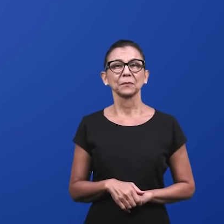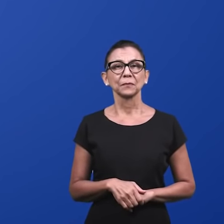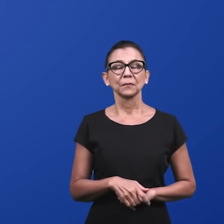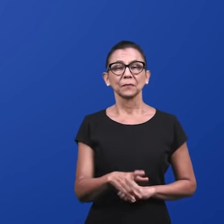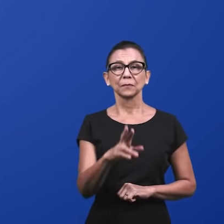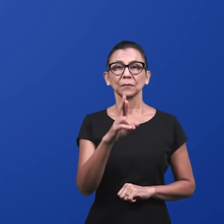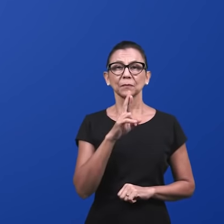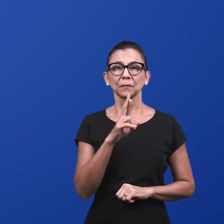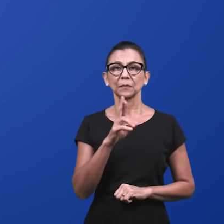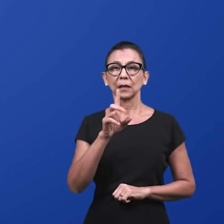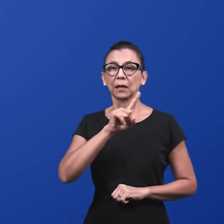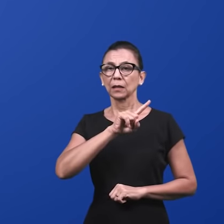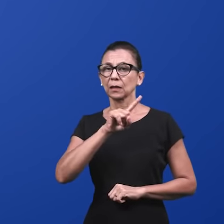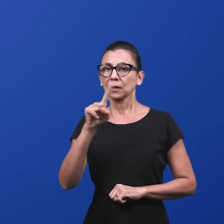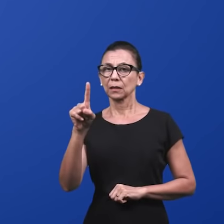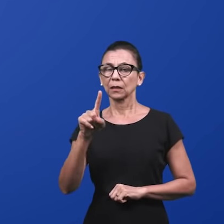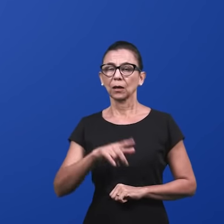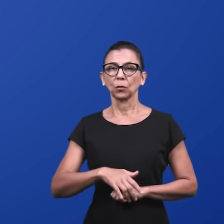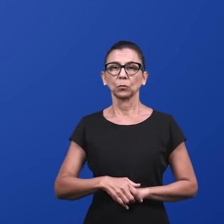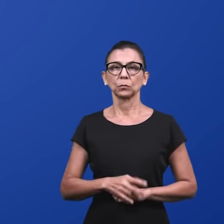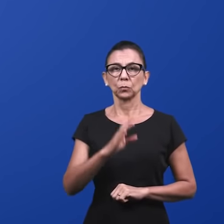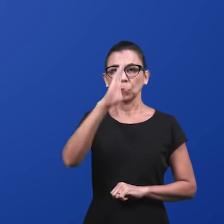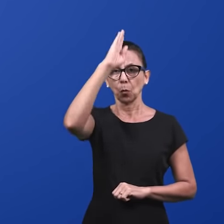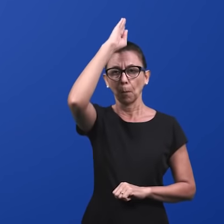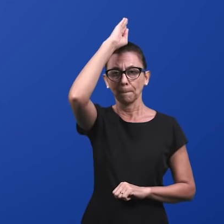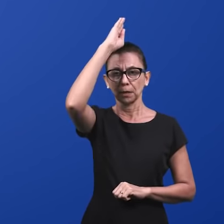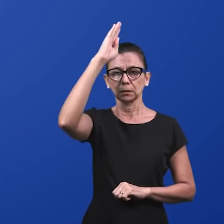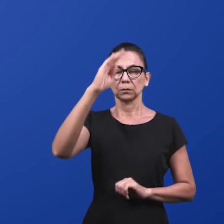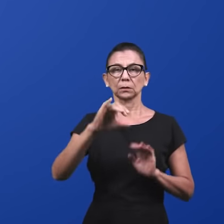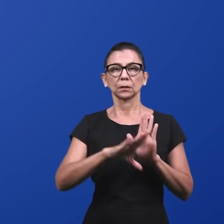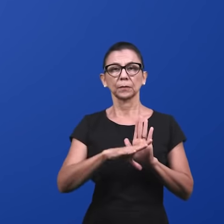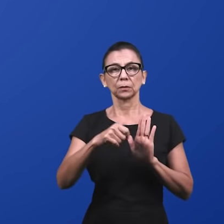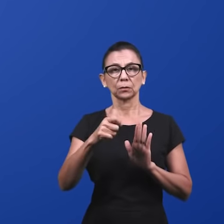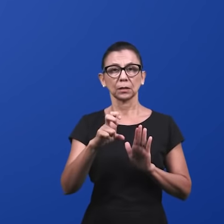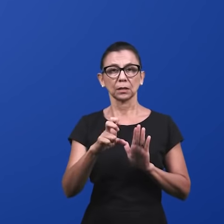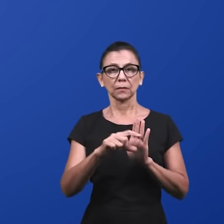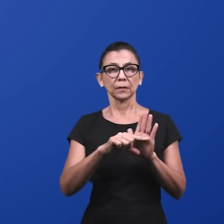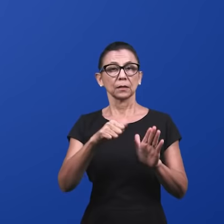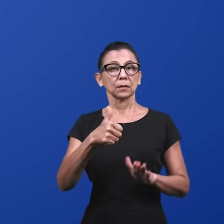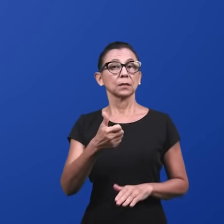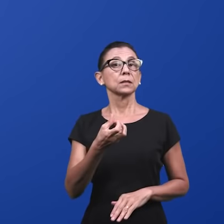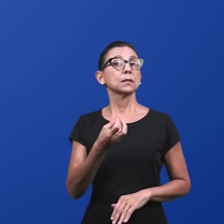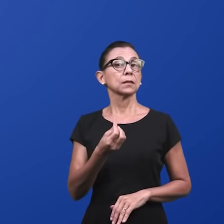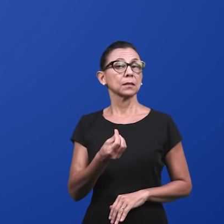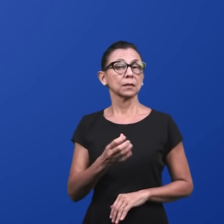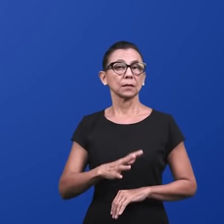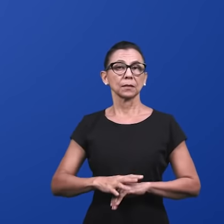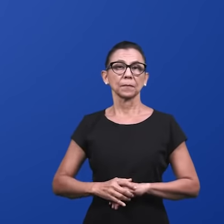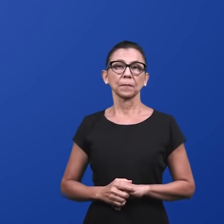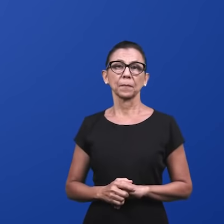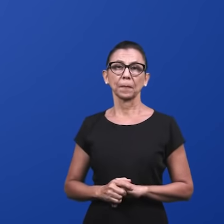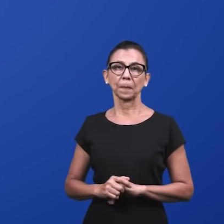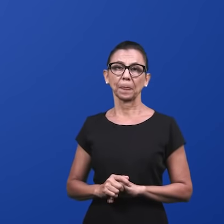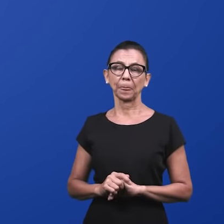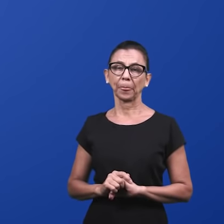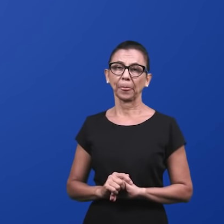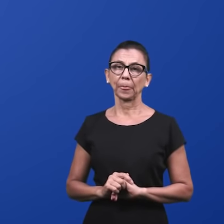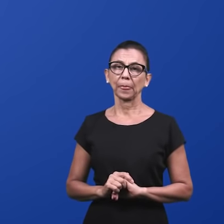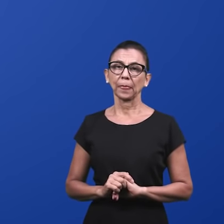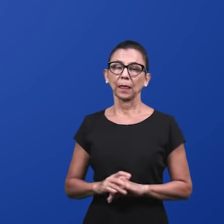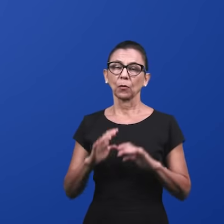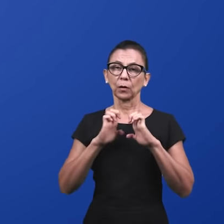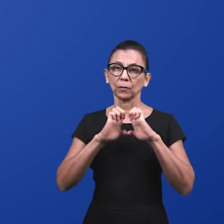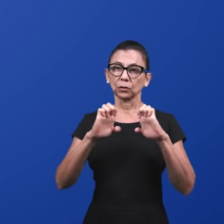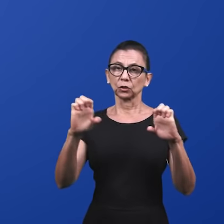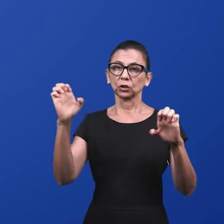3. Não. Conforme Romanos 15, 16. Ministrando o Evangelho